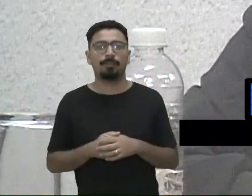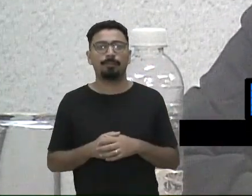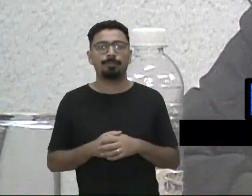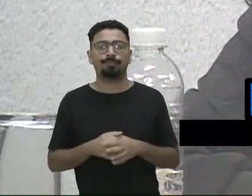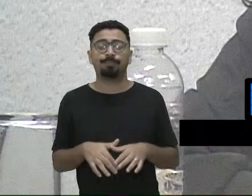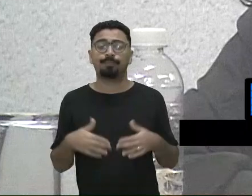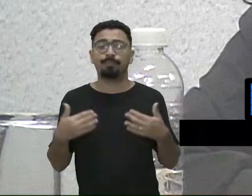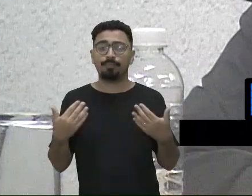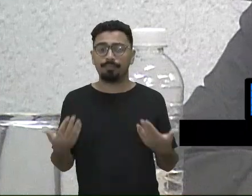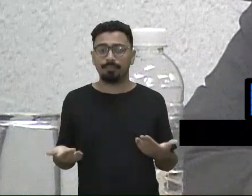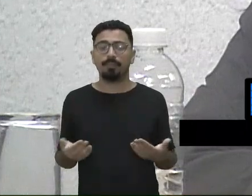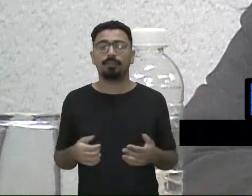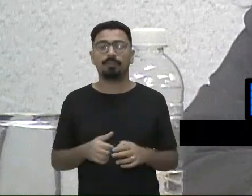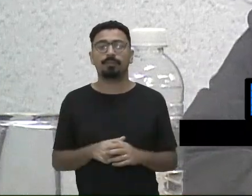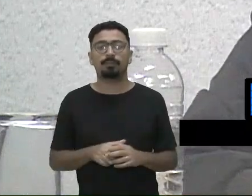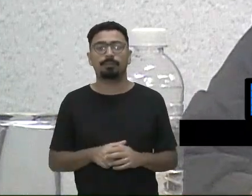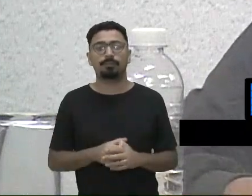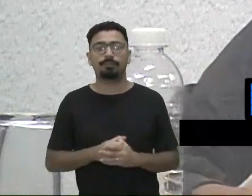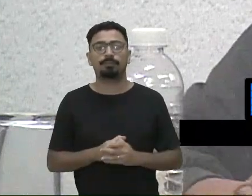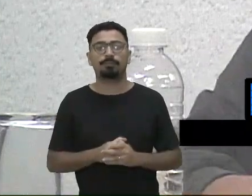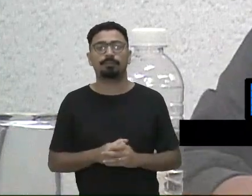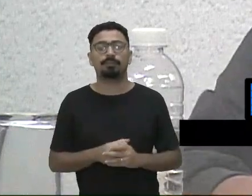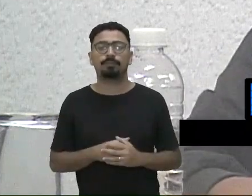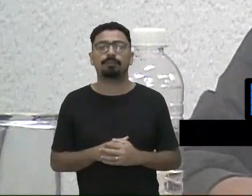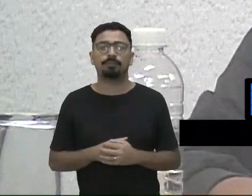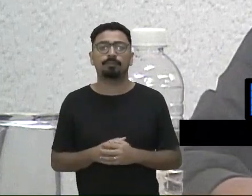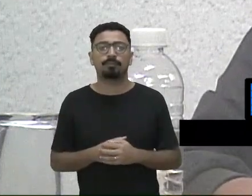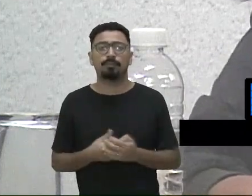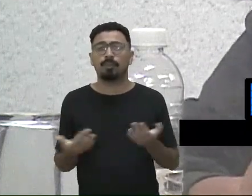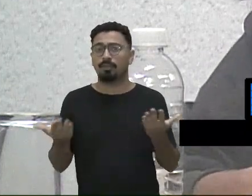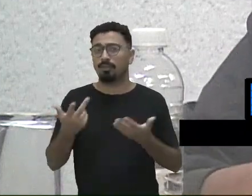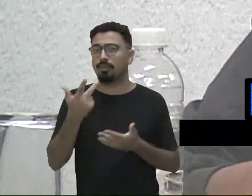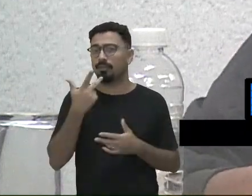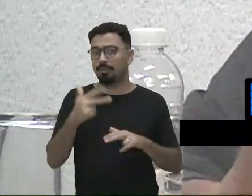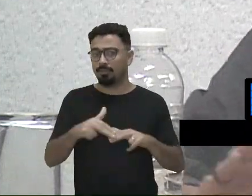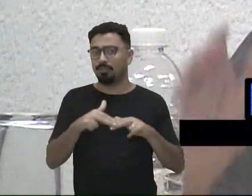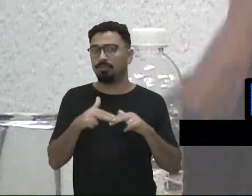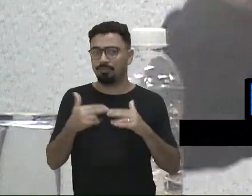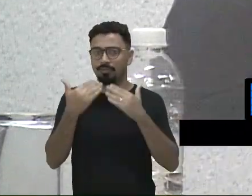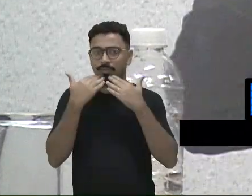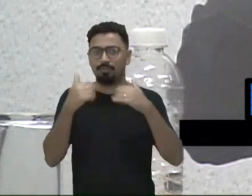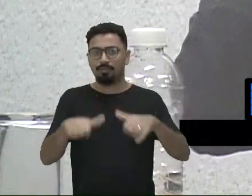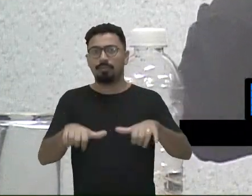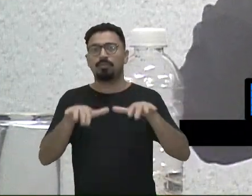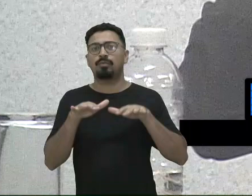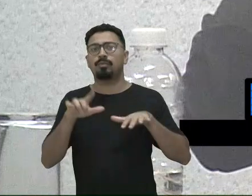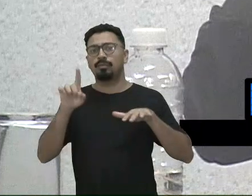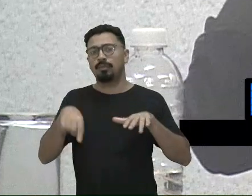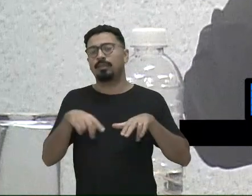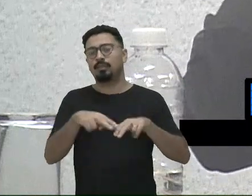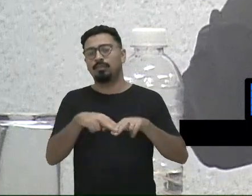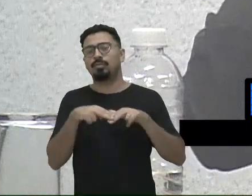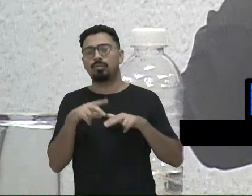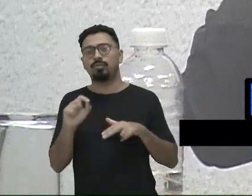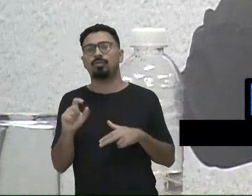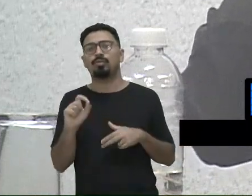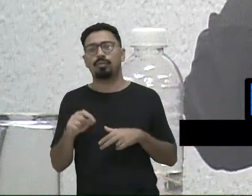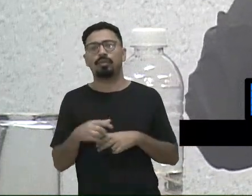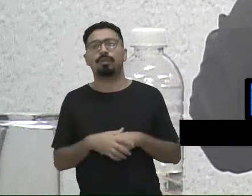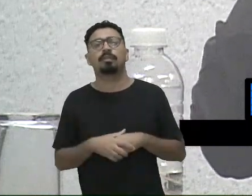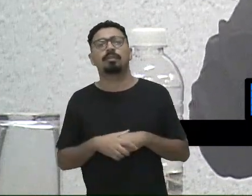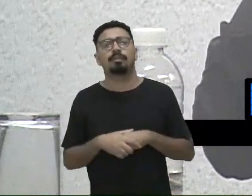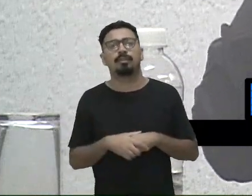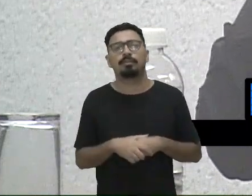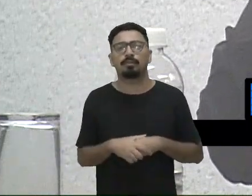Bom, então, quero agora falar do motivo dessa audiência, né, que foi motivado